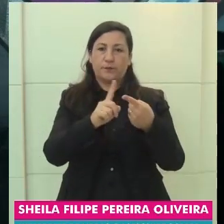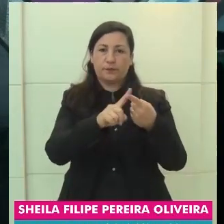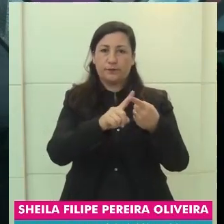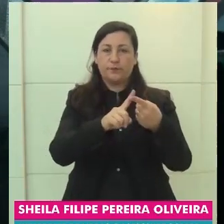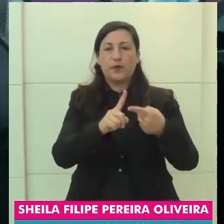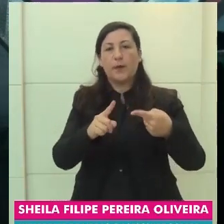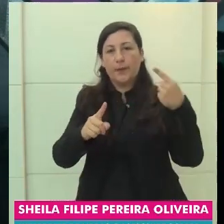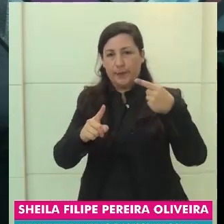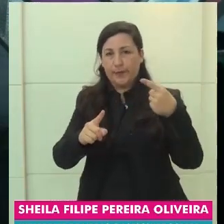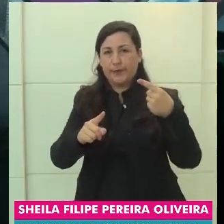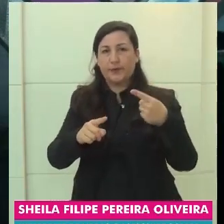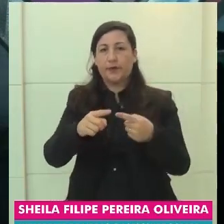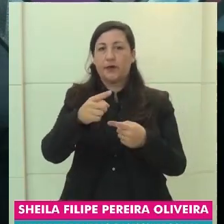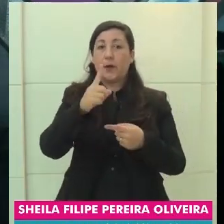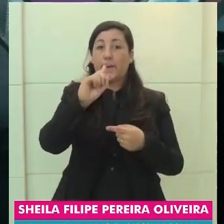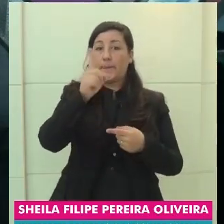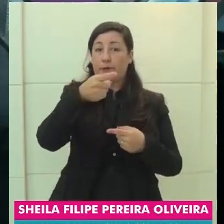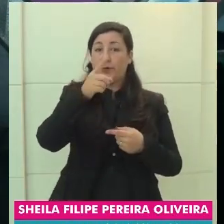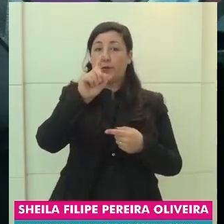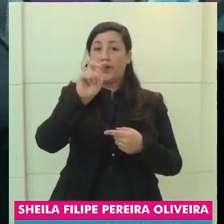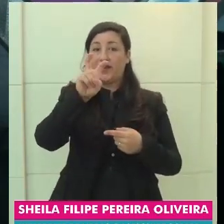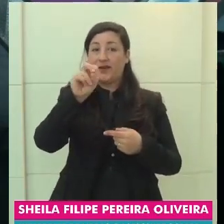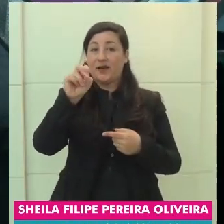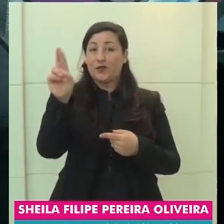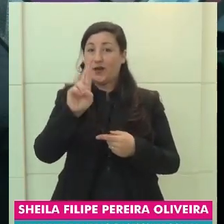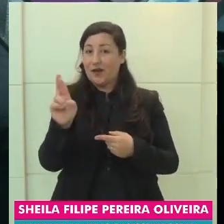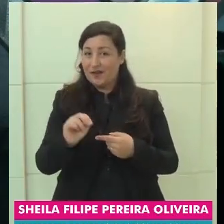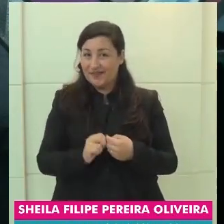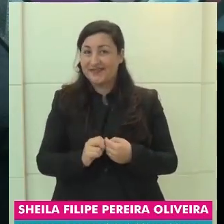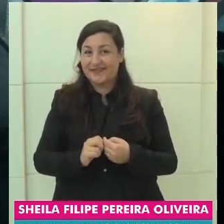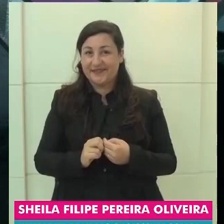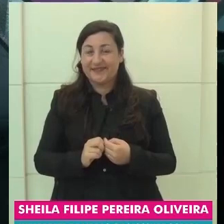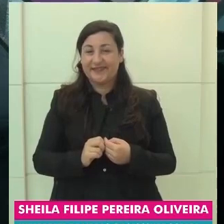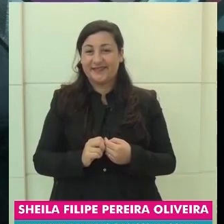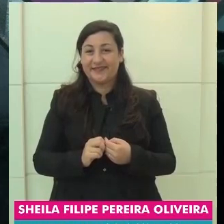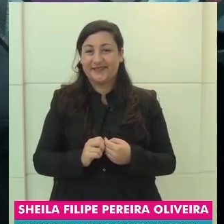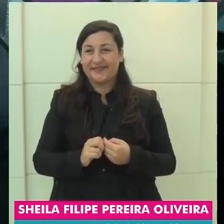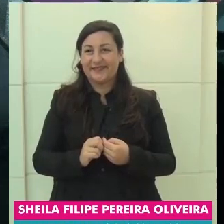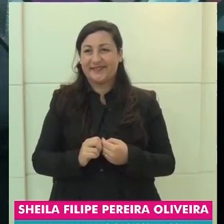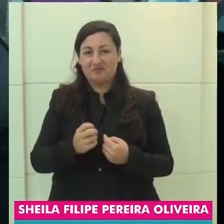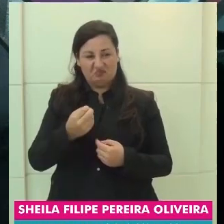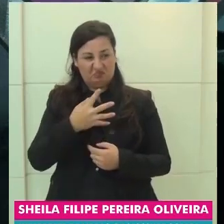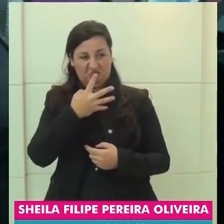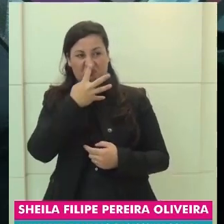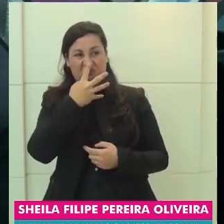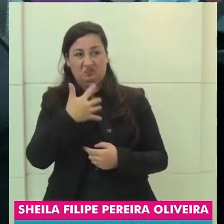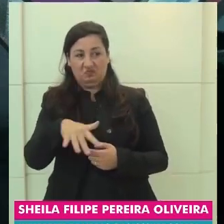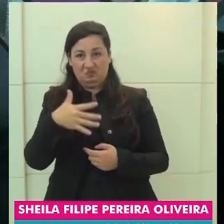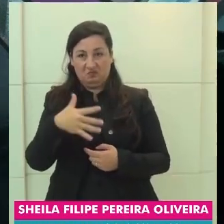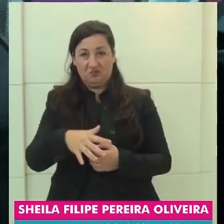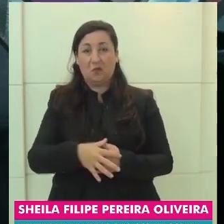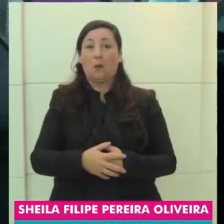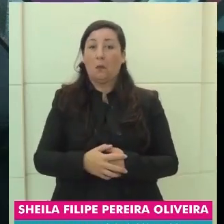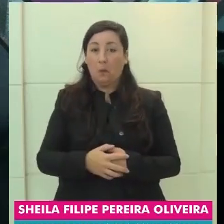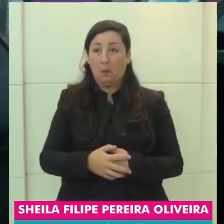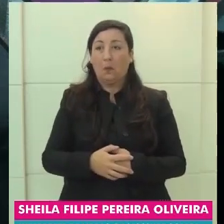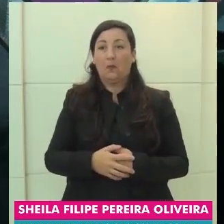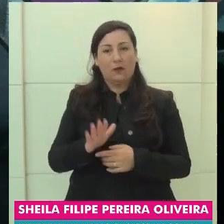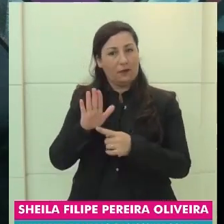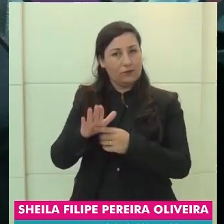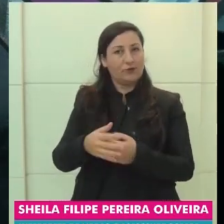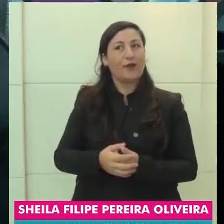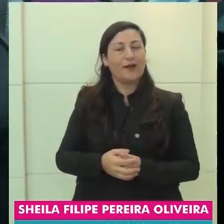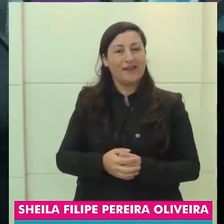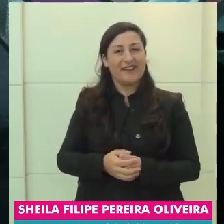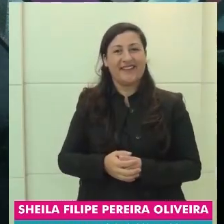de R$.500, prêmios bons, hein? Oxe, R$.500, hein, minha gente? Dá ajuda, né?